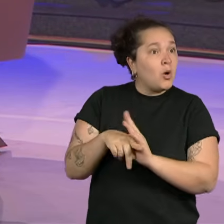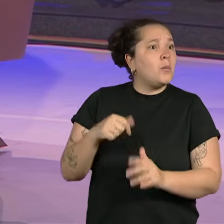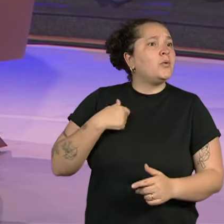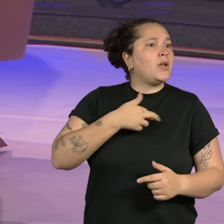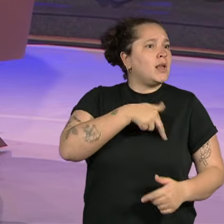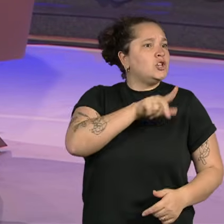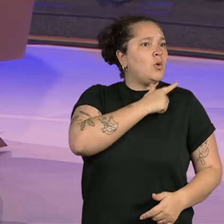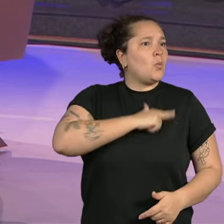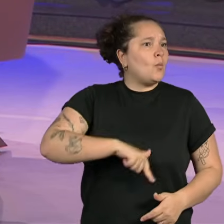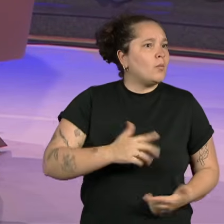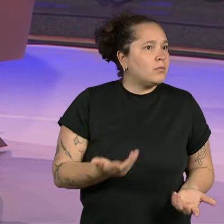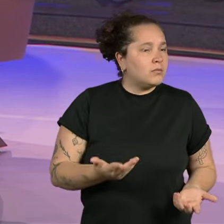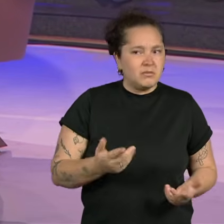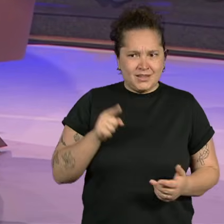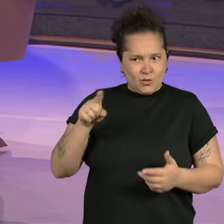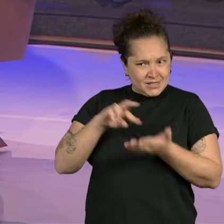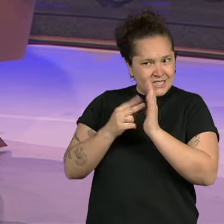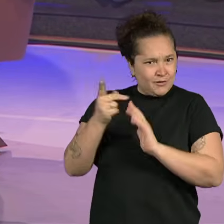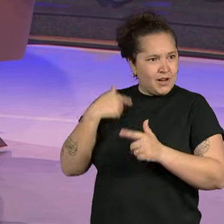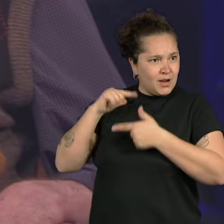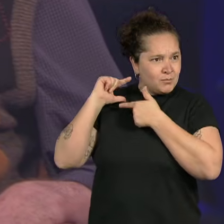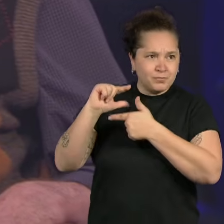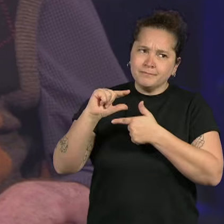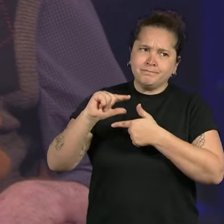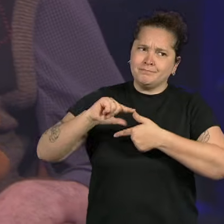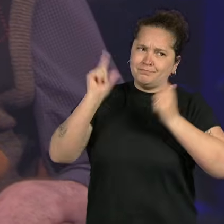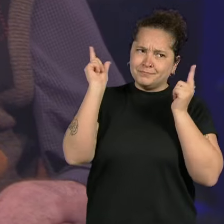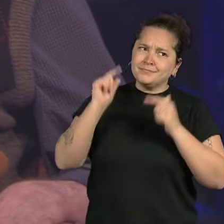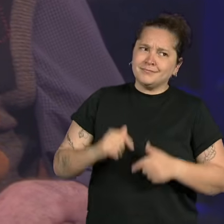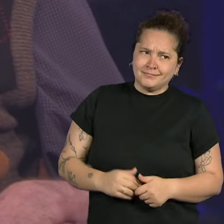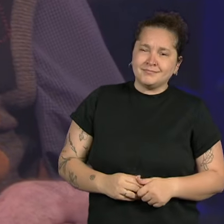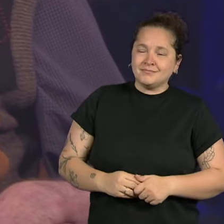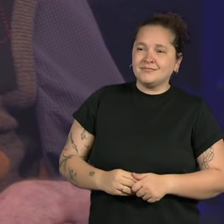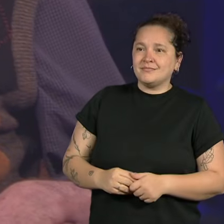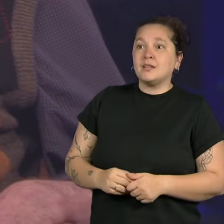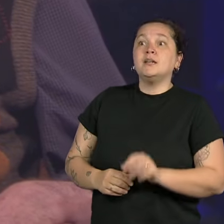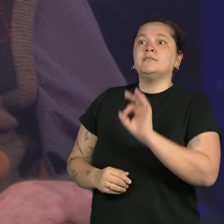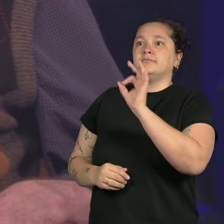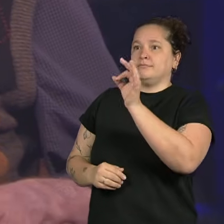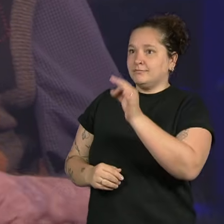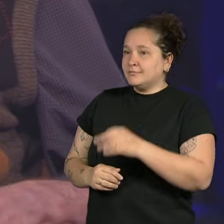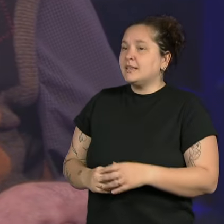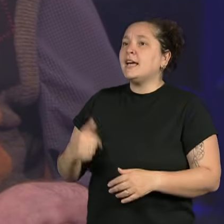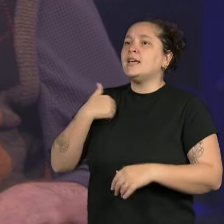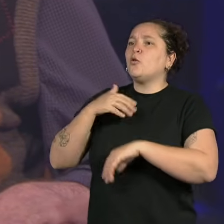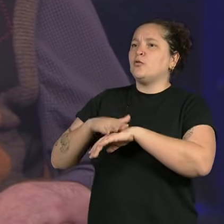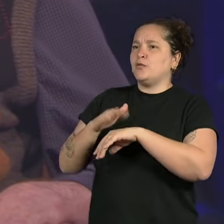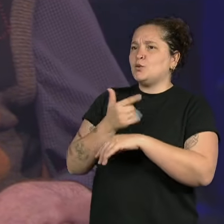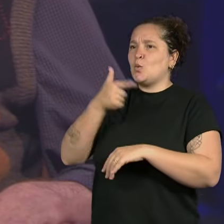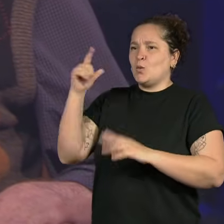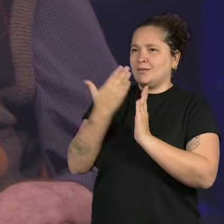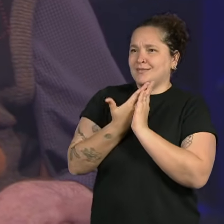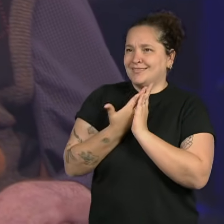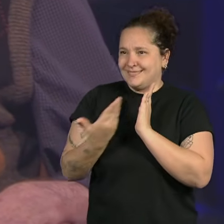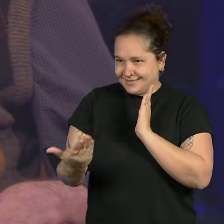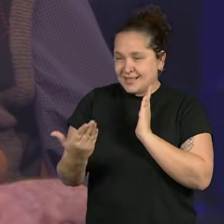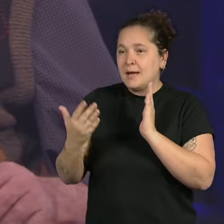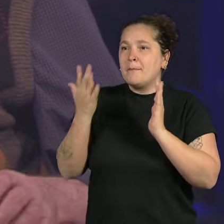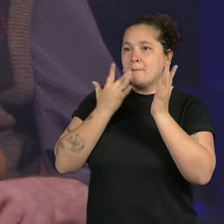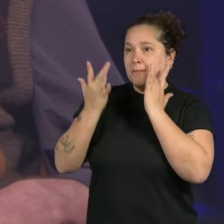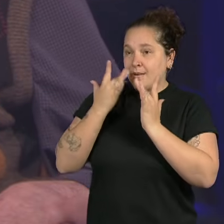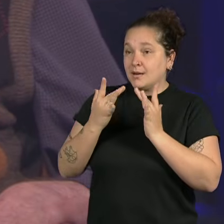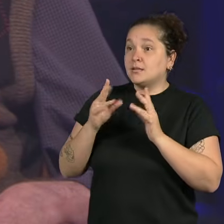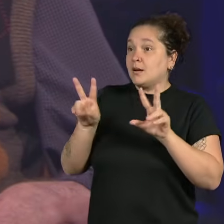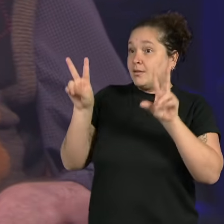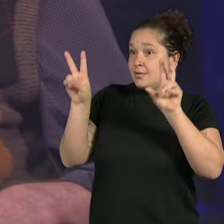sido tão conservador assim. E você sabe que eu fiz um Dostoiévski que foi o Grande Inquisidor. E quem veio